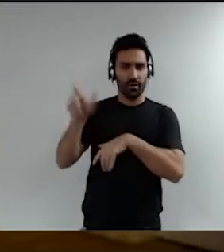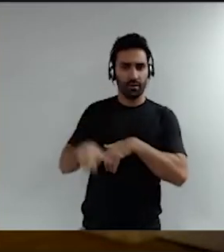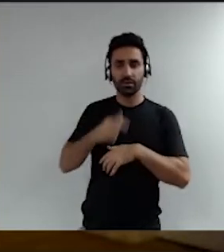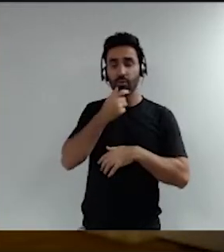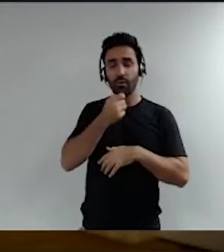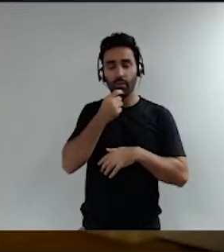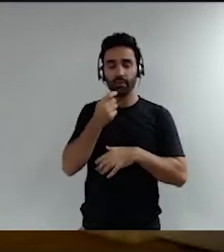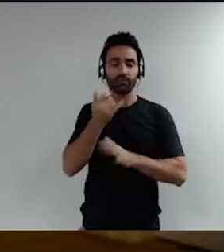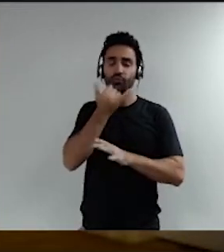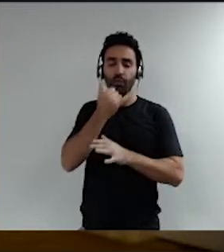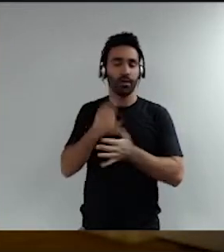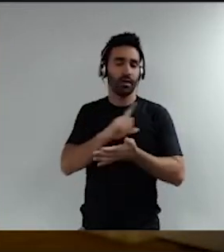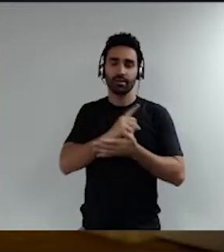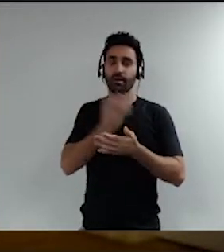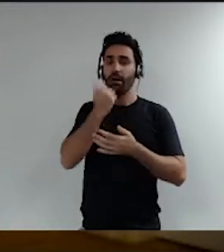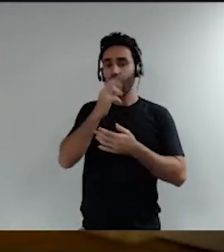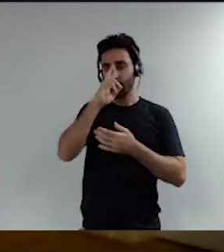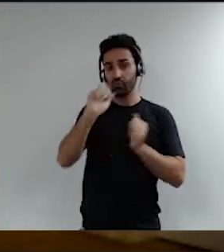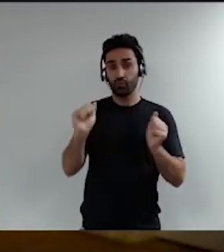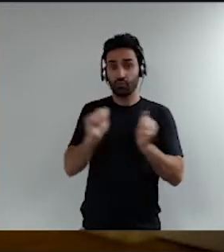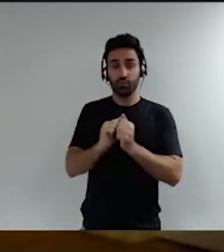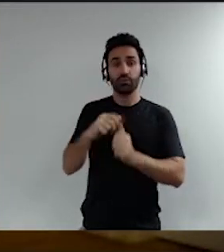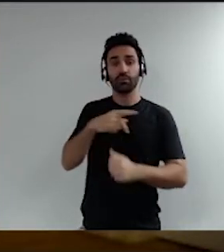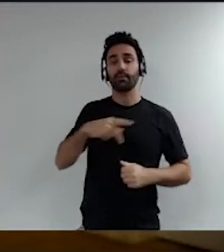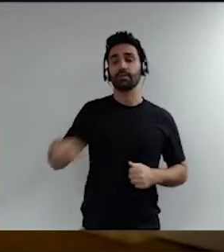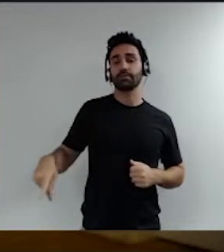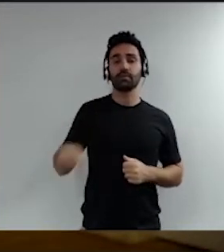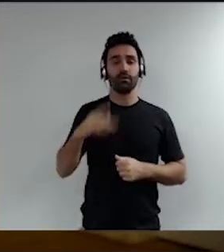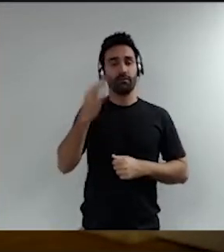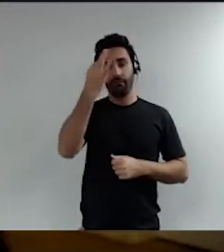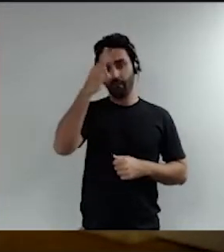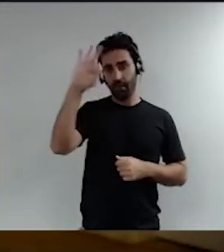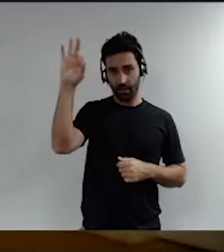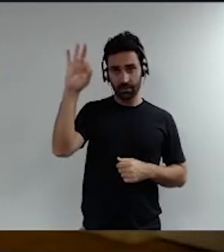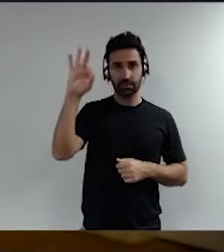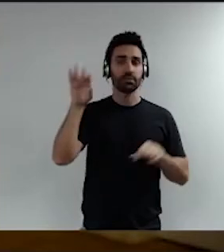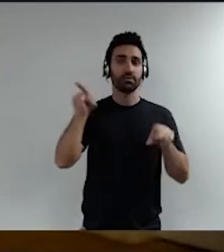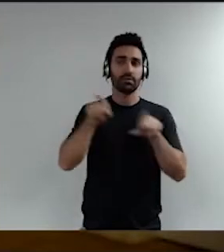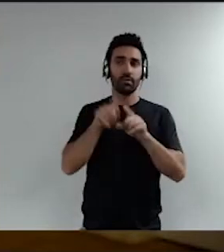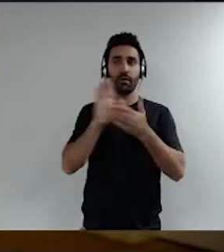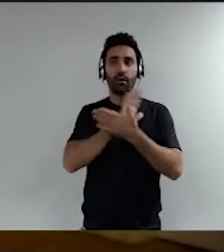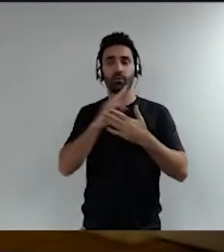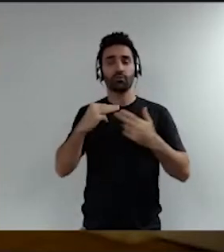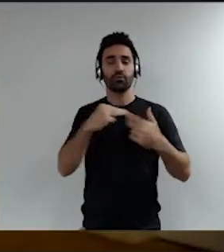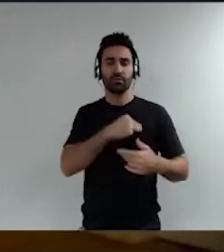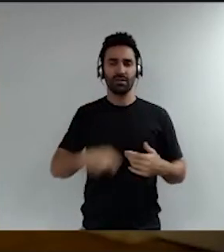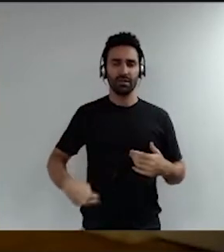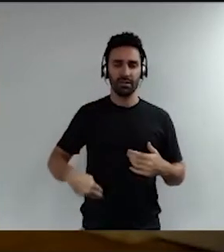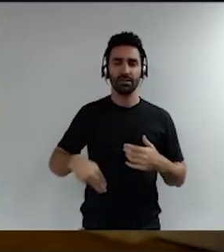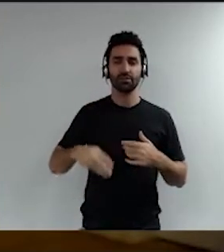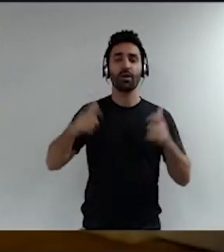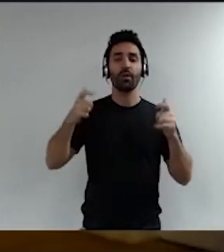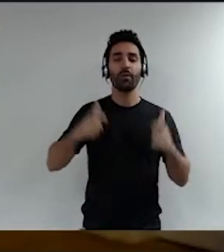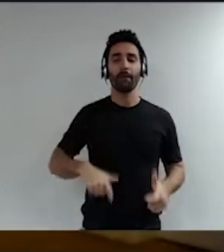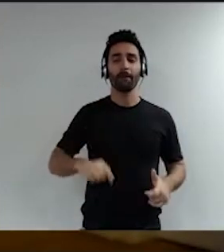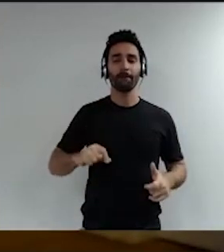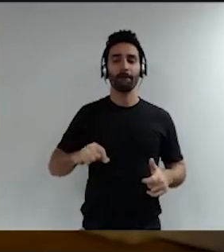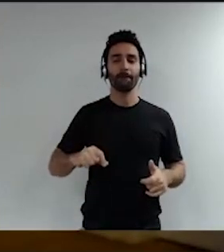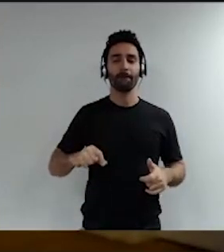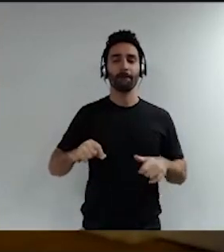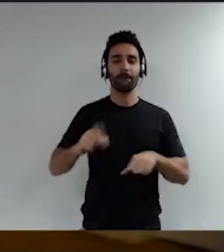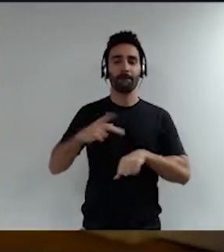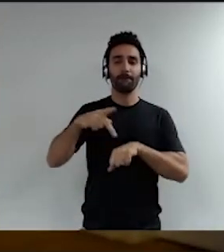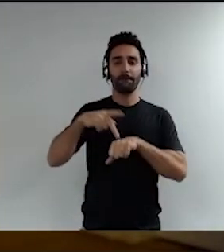Eu almoçava com o presidente da Corte de Cassação francesa e mais alguns ministros em Paris, conversando sobre o